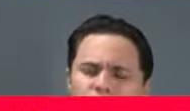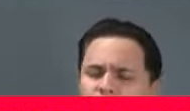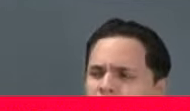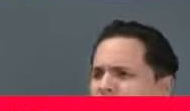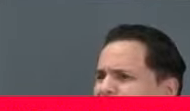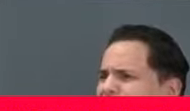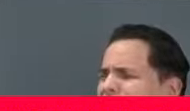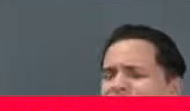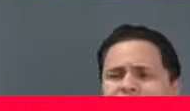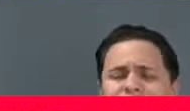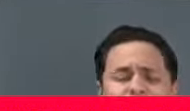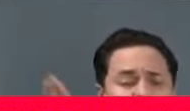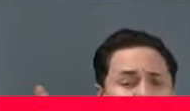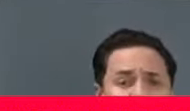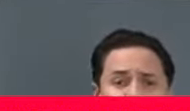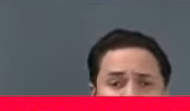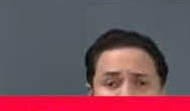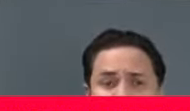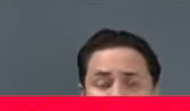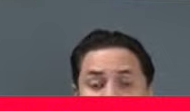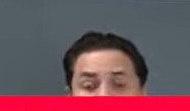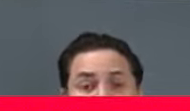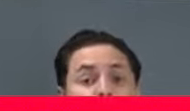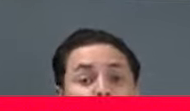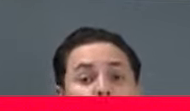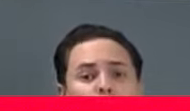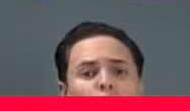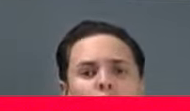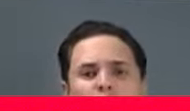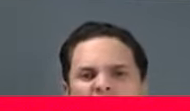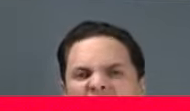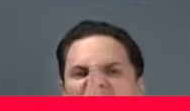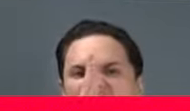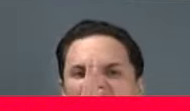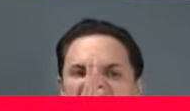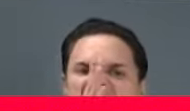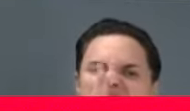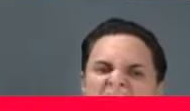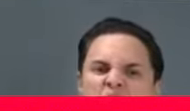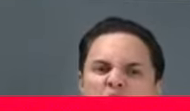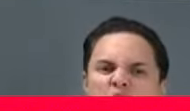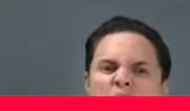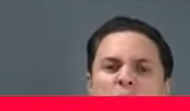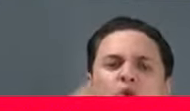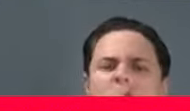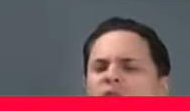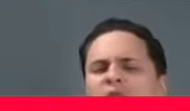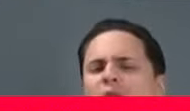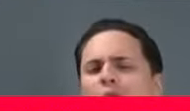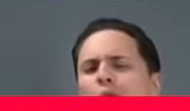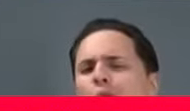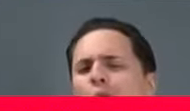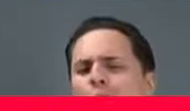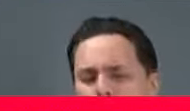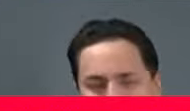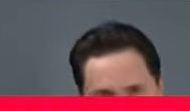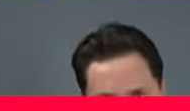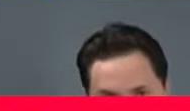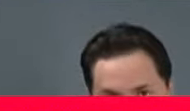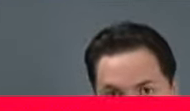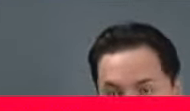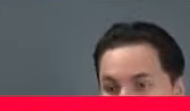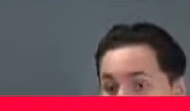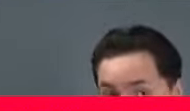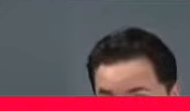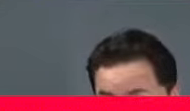grande parte da população e como é que a Extrema esquerda faz isso eles rotulam os seus inimigos